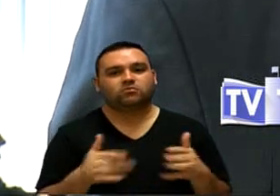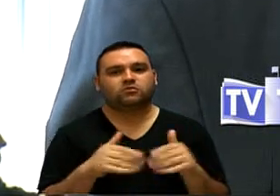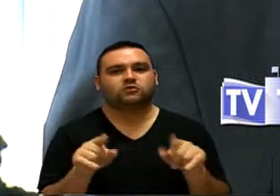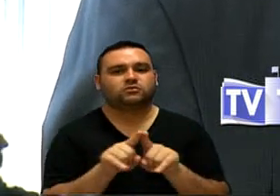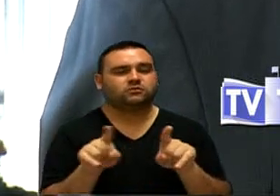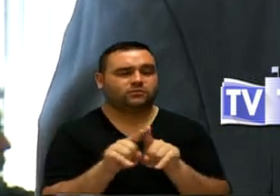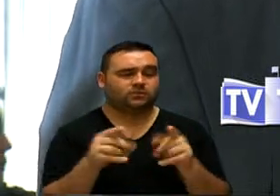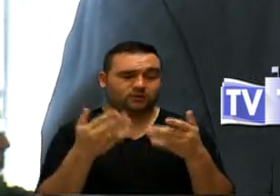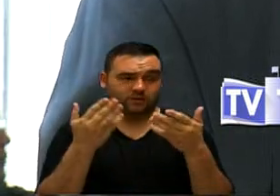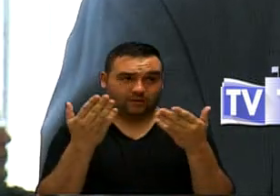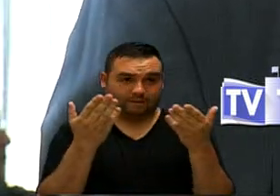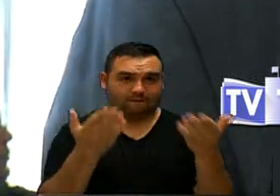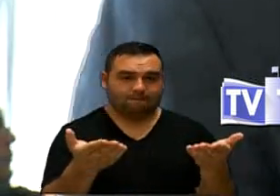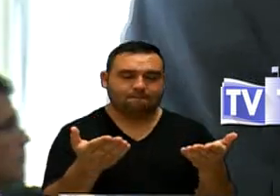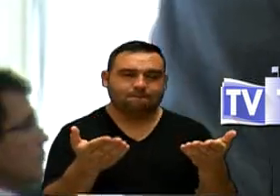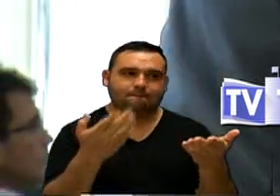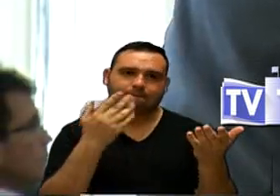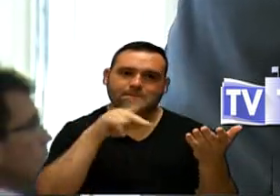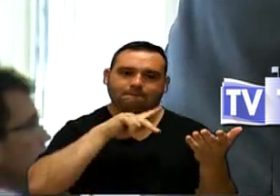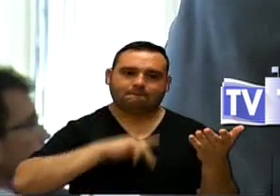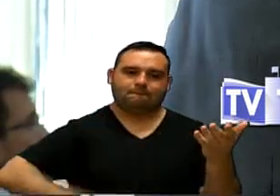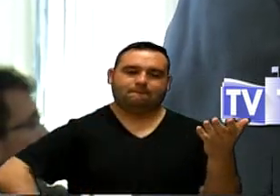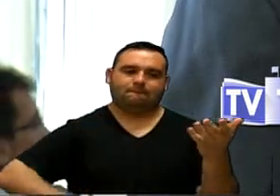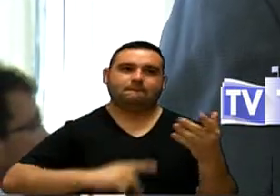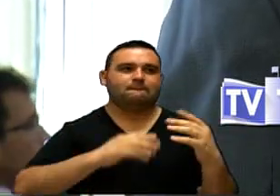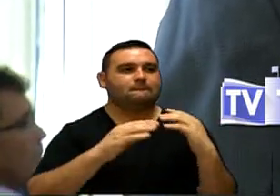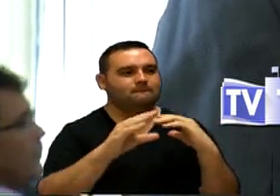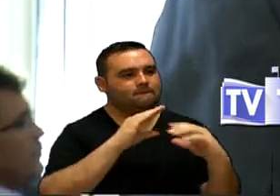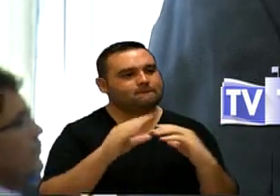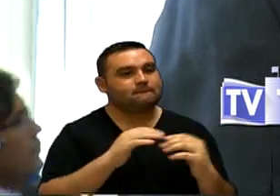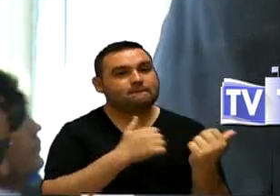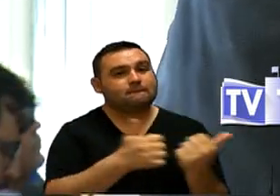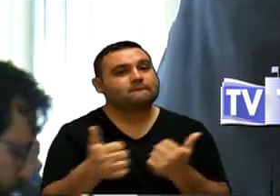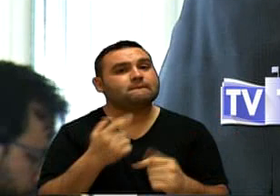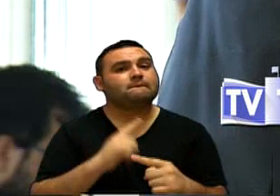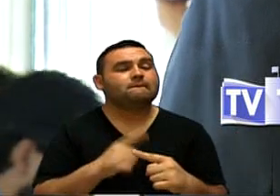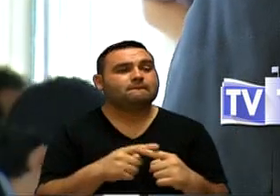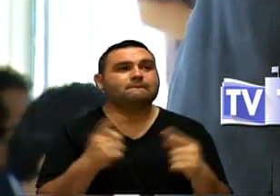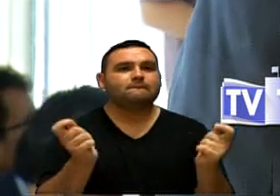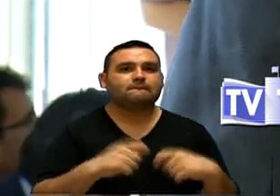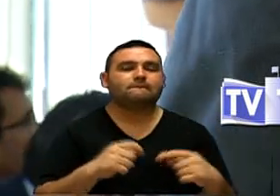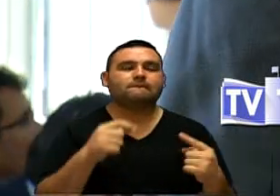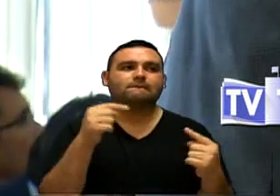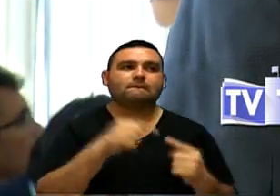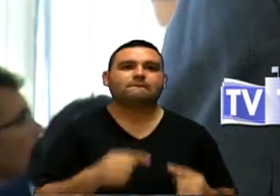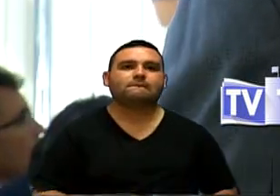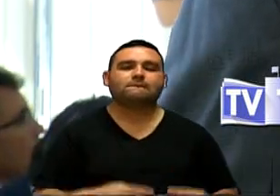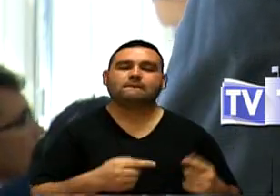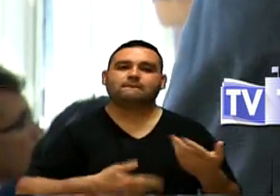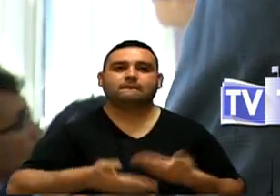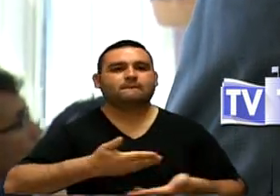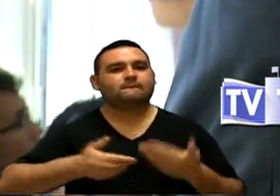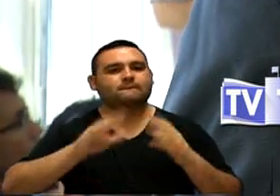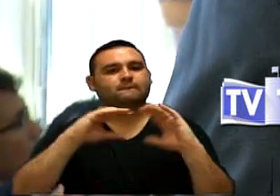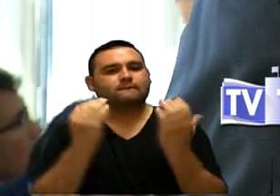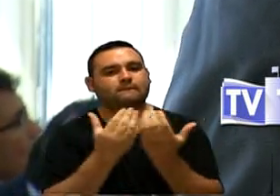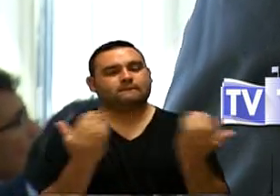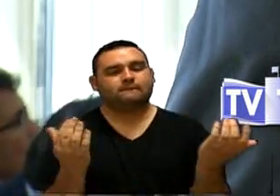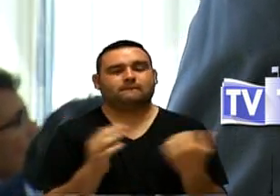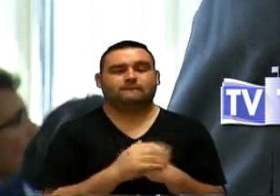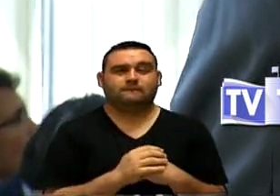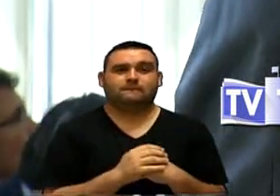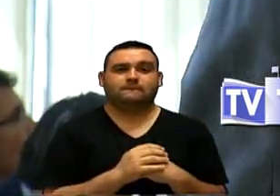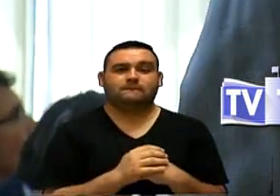Vossa Excelência, que é um presidente que tem boa relação, para poder instituir esse tipo de relação aqui com a casa, vereador Luiz